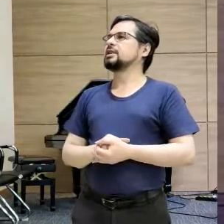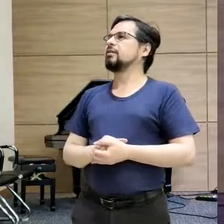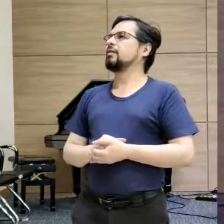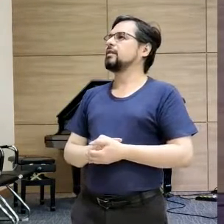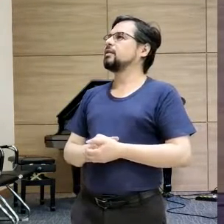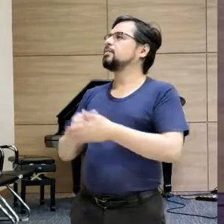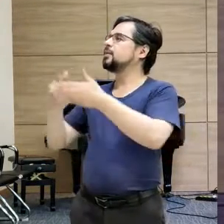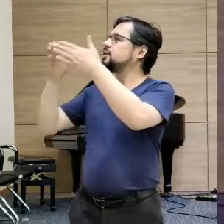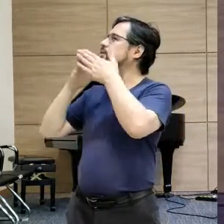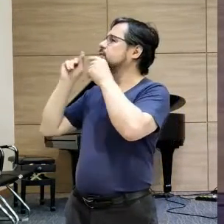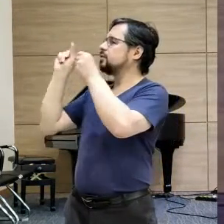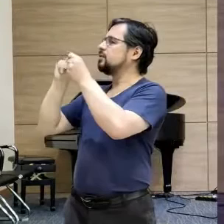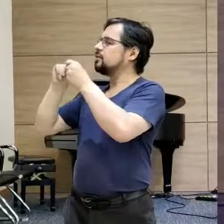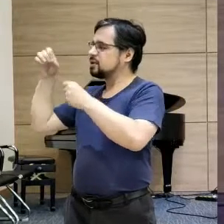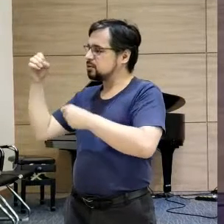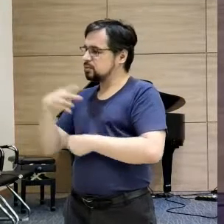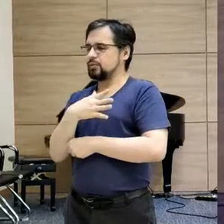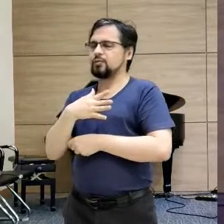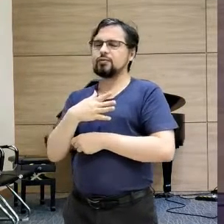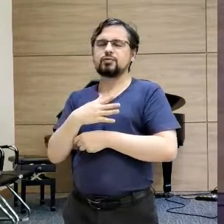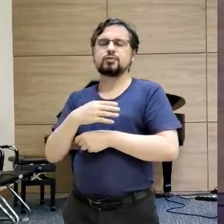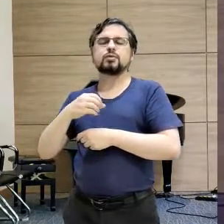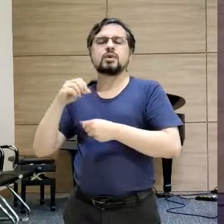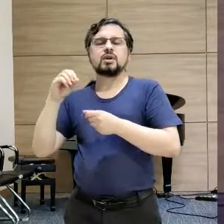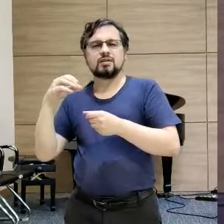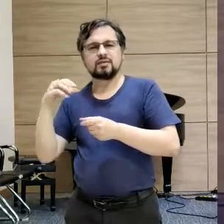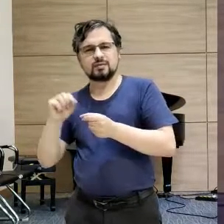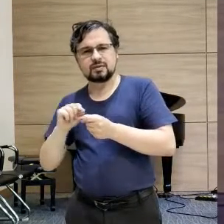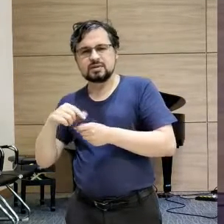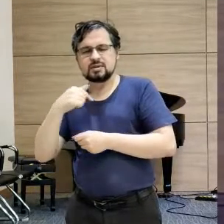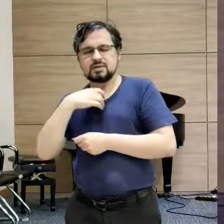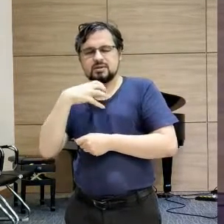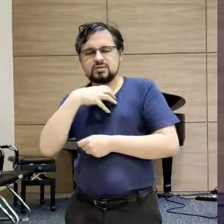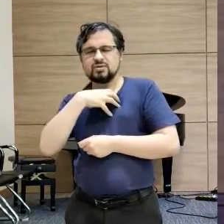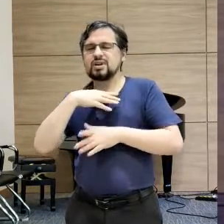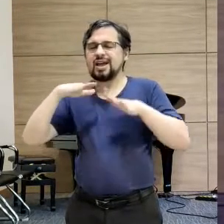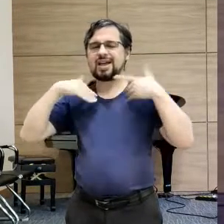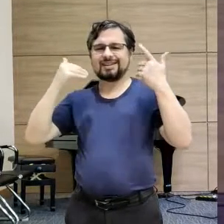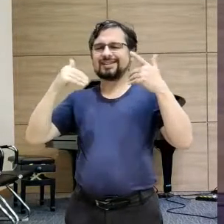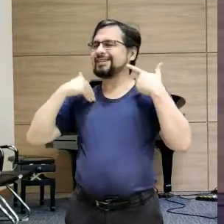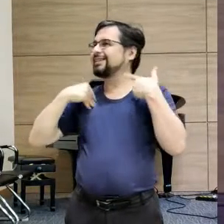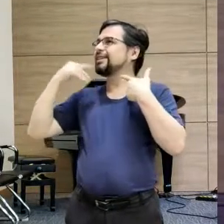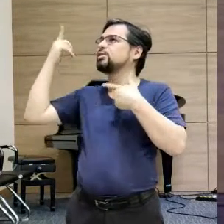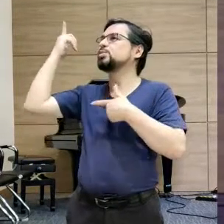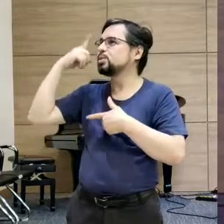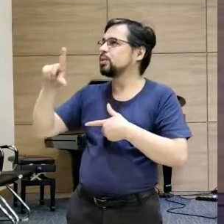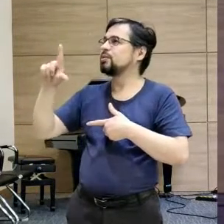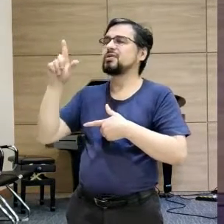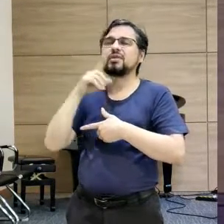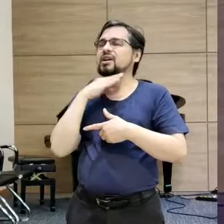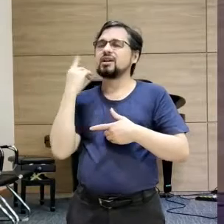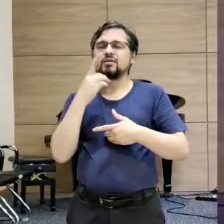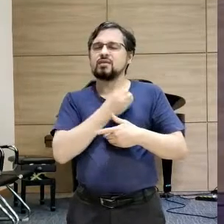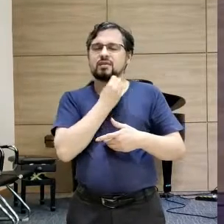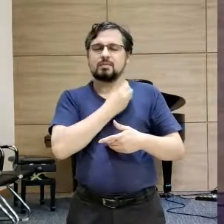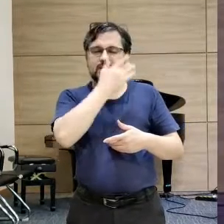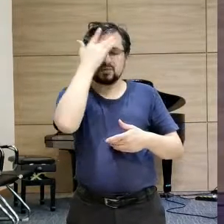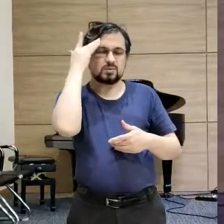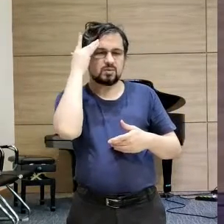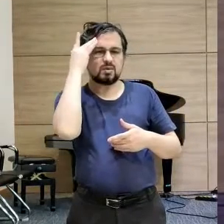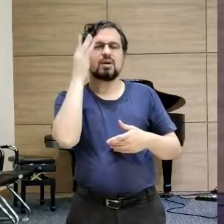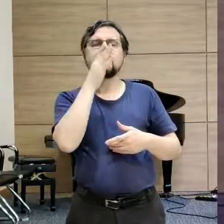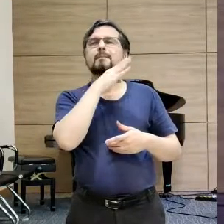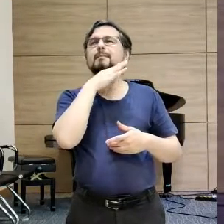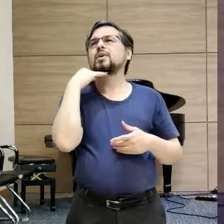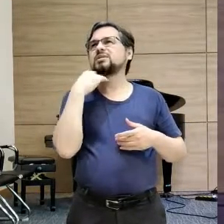de alegria de novo. Eu não quero viver como um cadáver insepulto. O cadáver insepulto